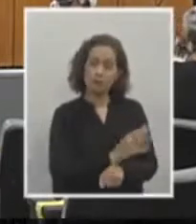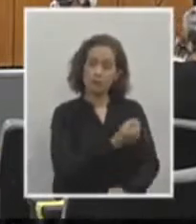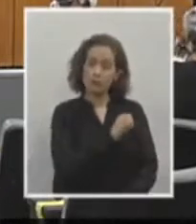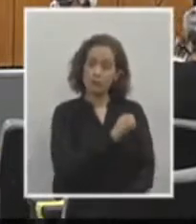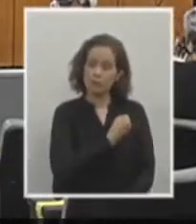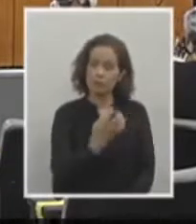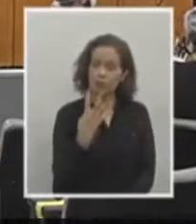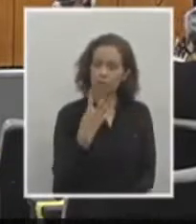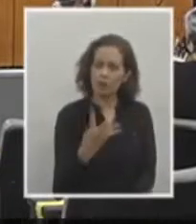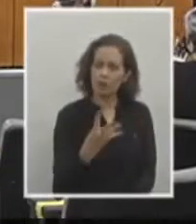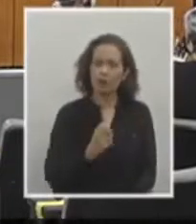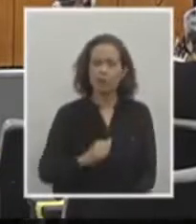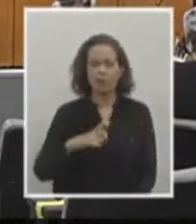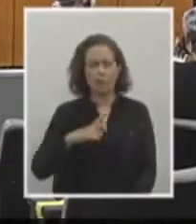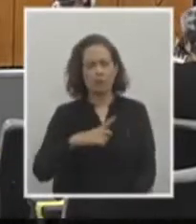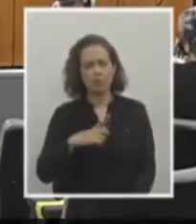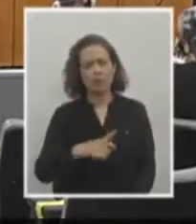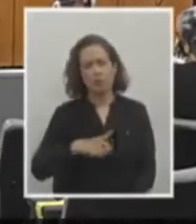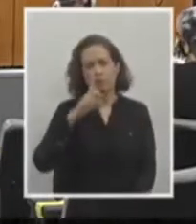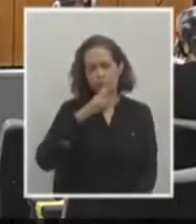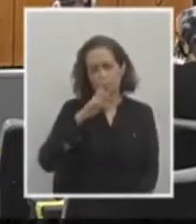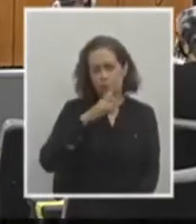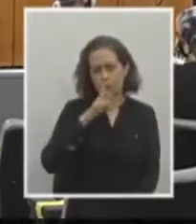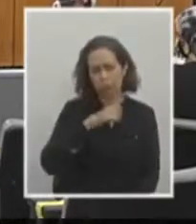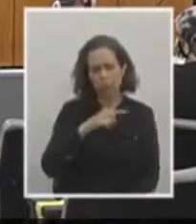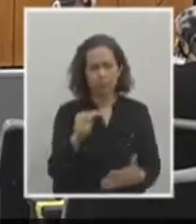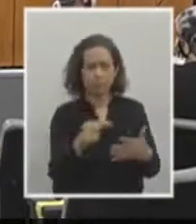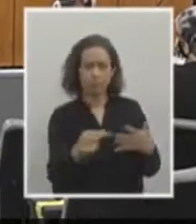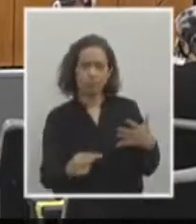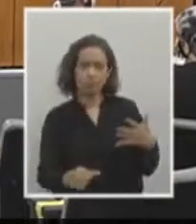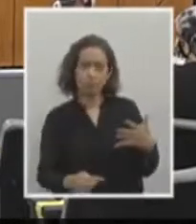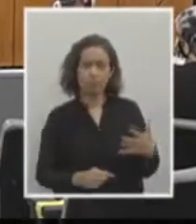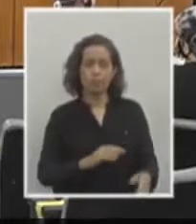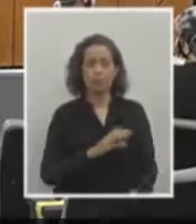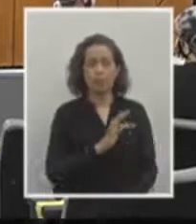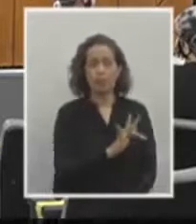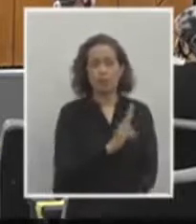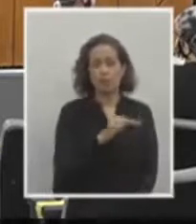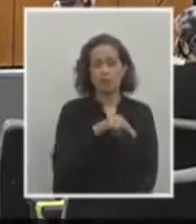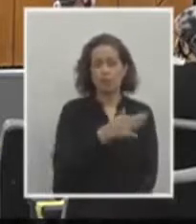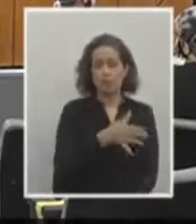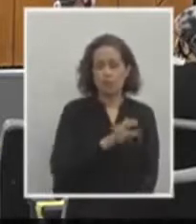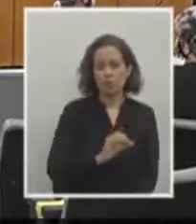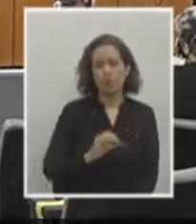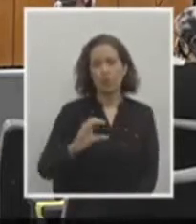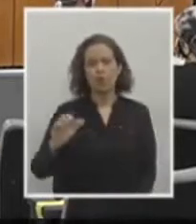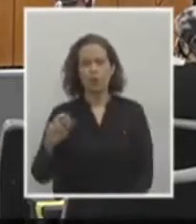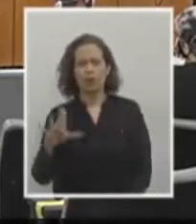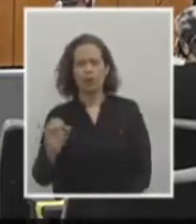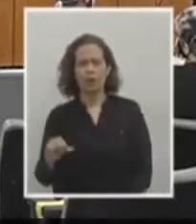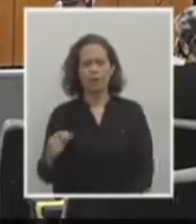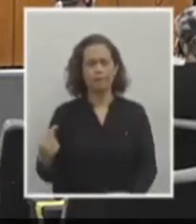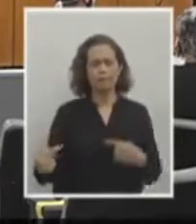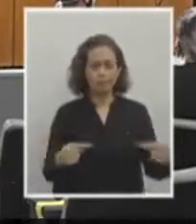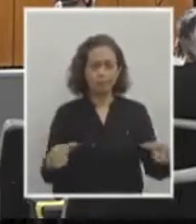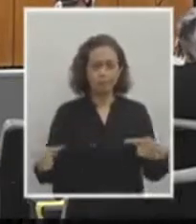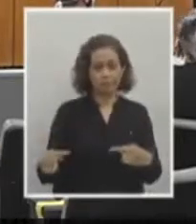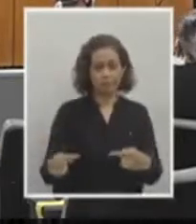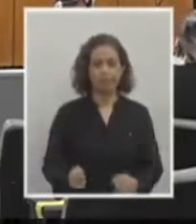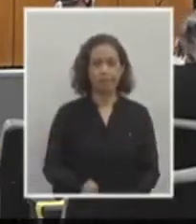de elucidações sobre o cargo e função na educação especial, com a presença de